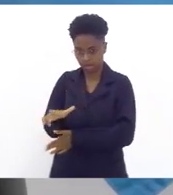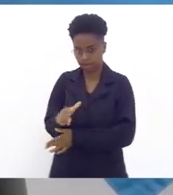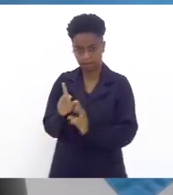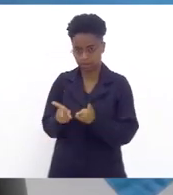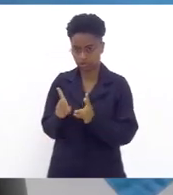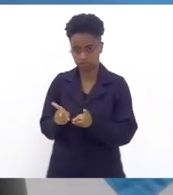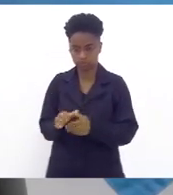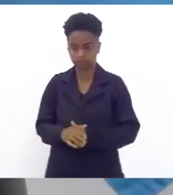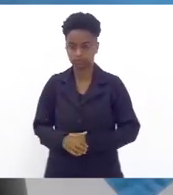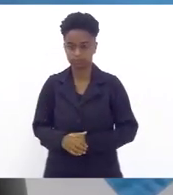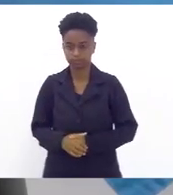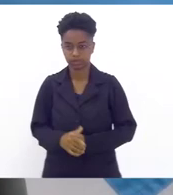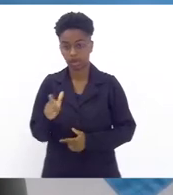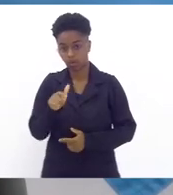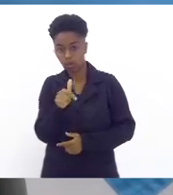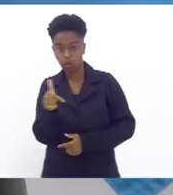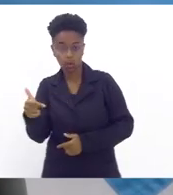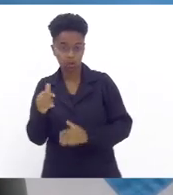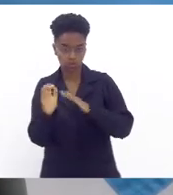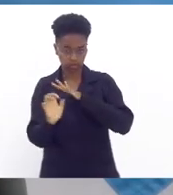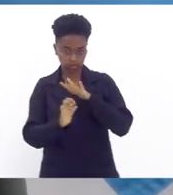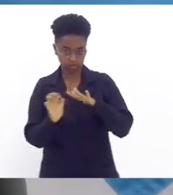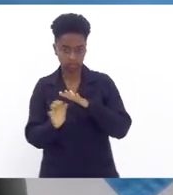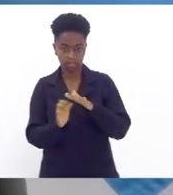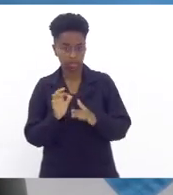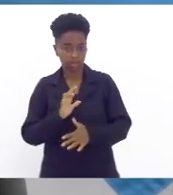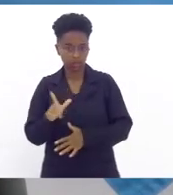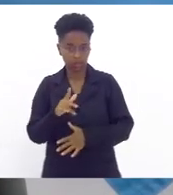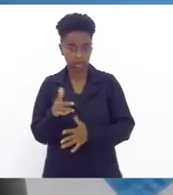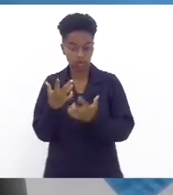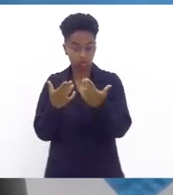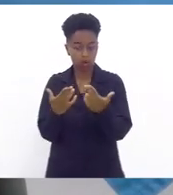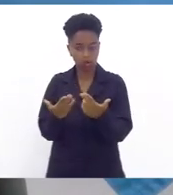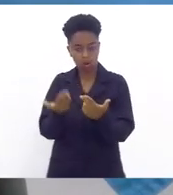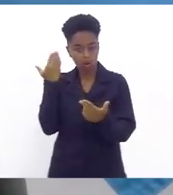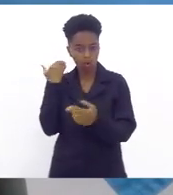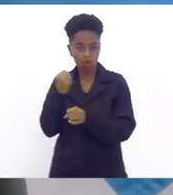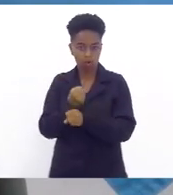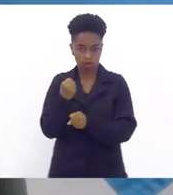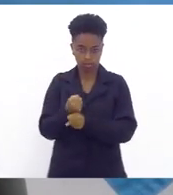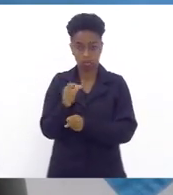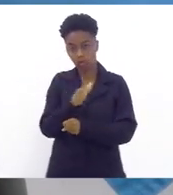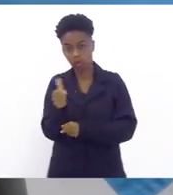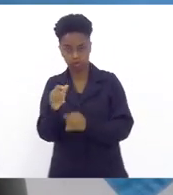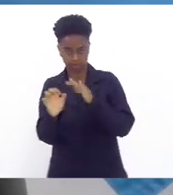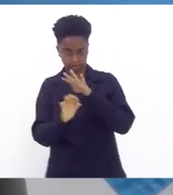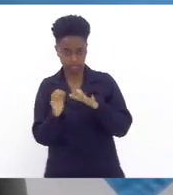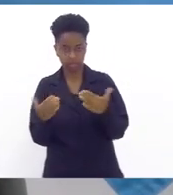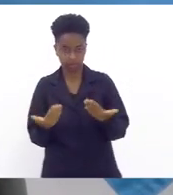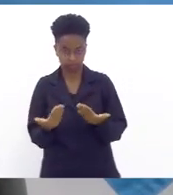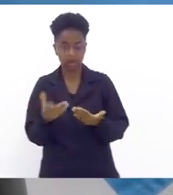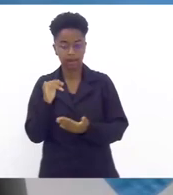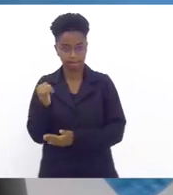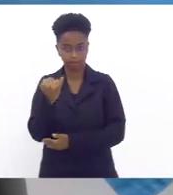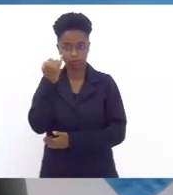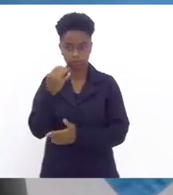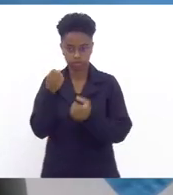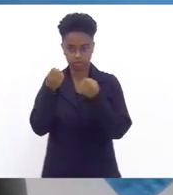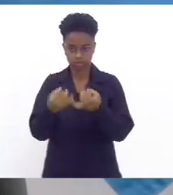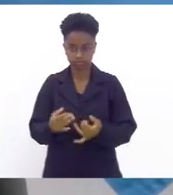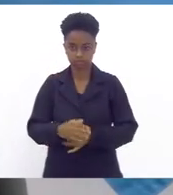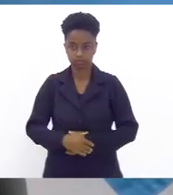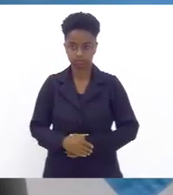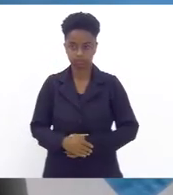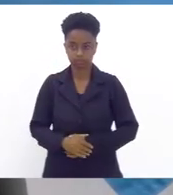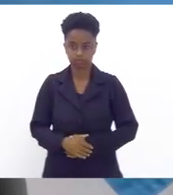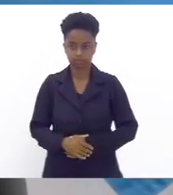mesma é uma outra empresa não é a que fez a obra Inicial é outro empresa isso é importante